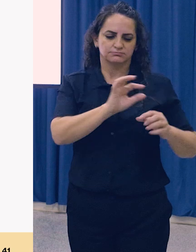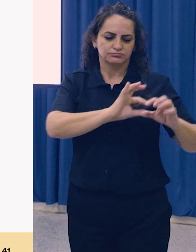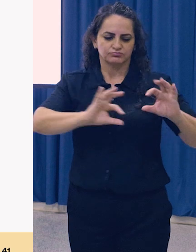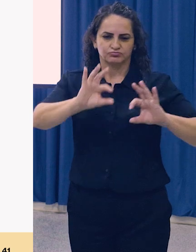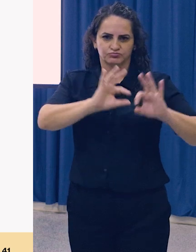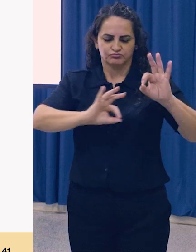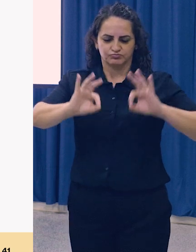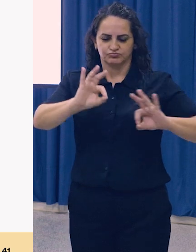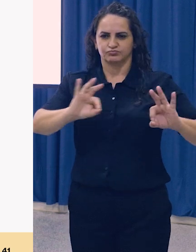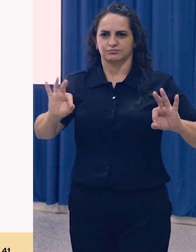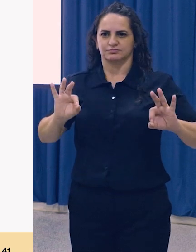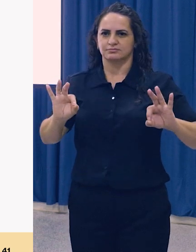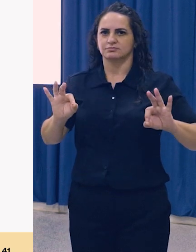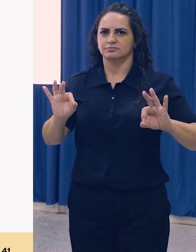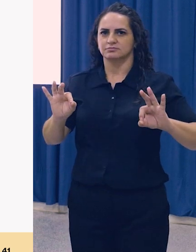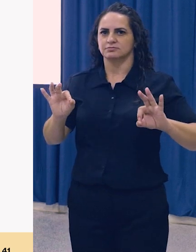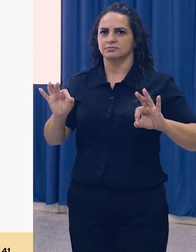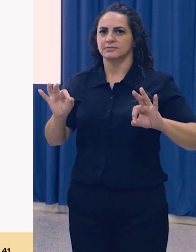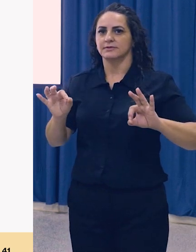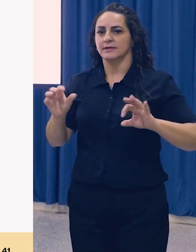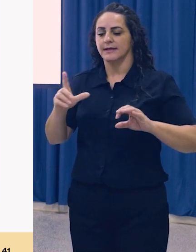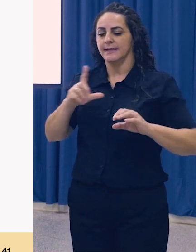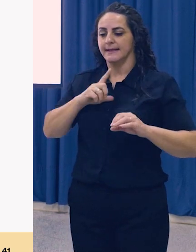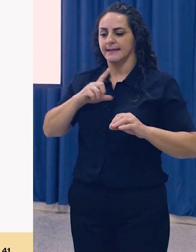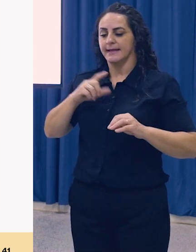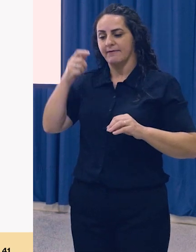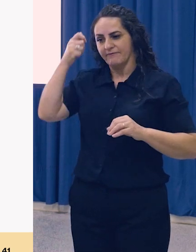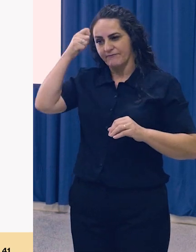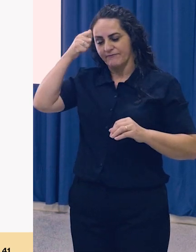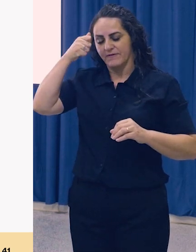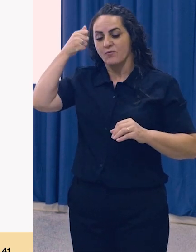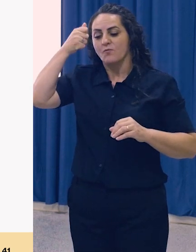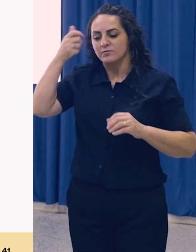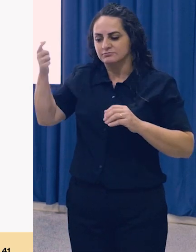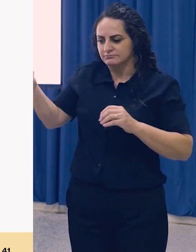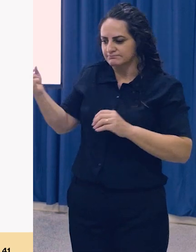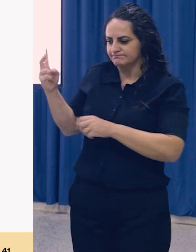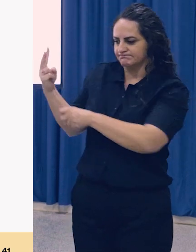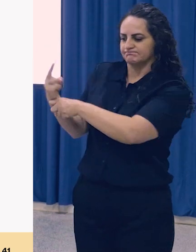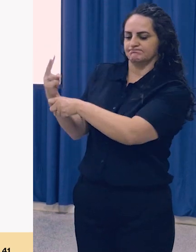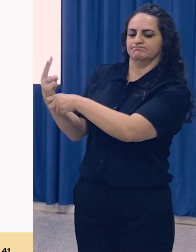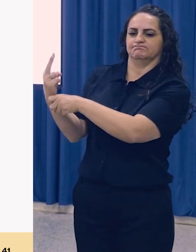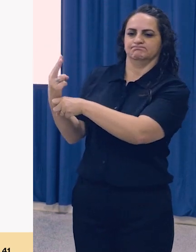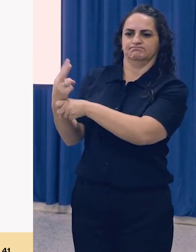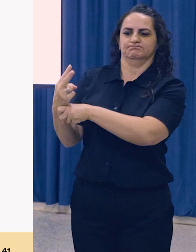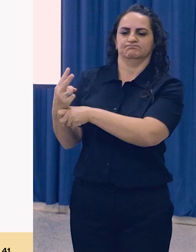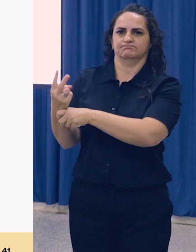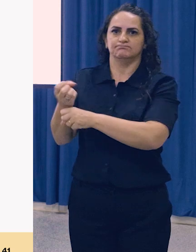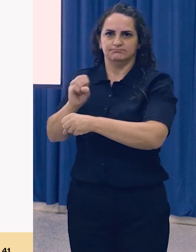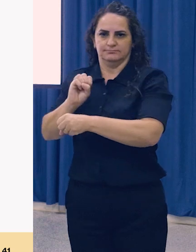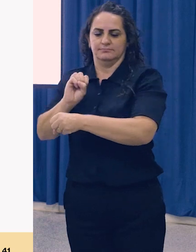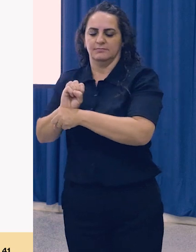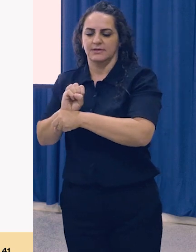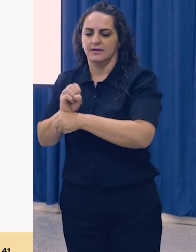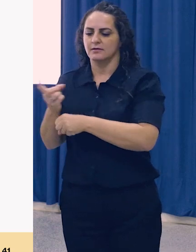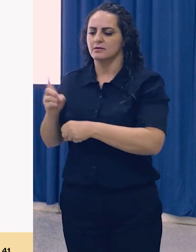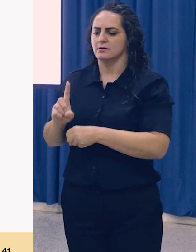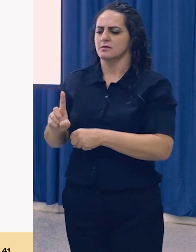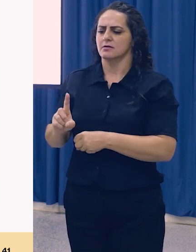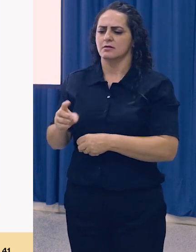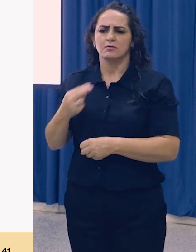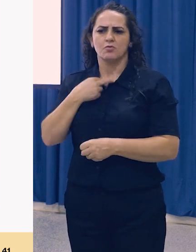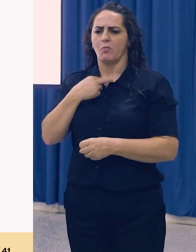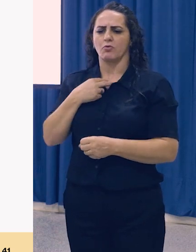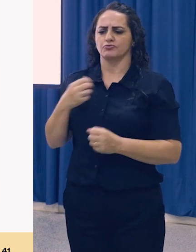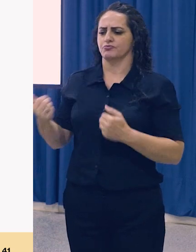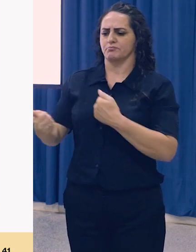ali, e colocaram alguns atores atuando como guardas. Então eles paravam assim na frente e falavam, não se